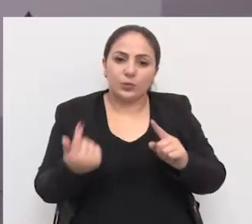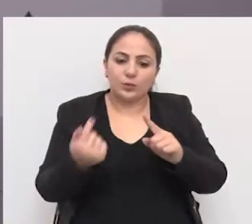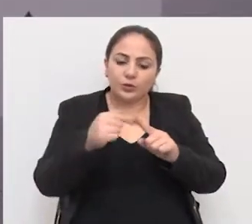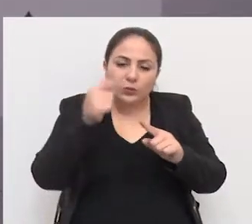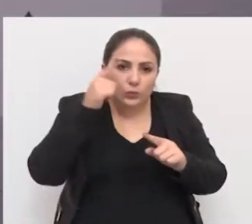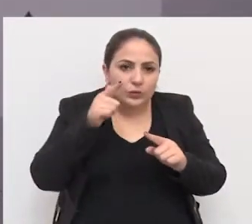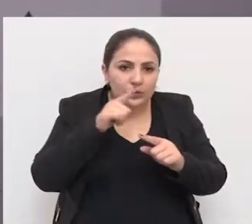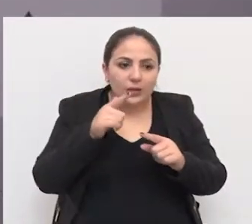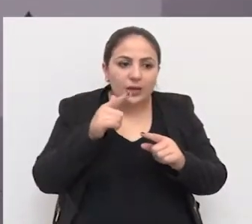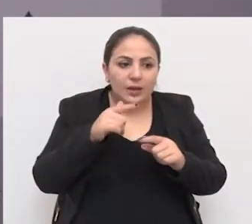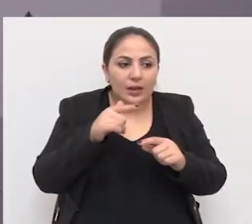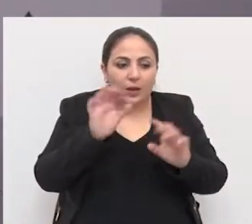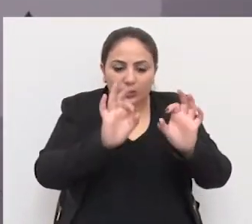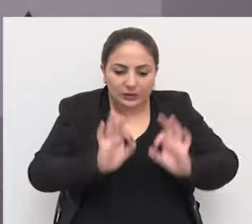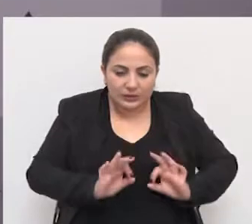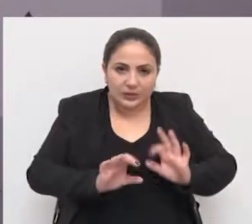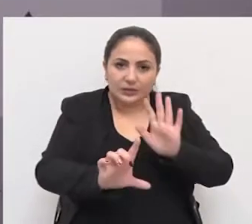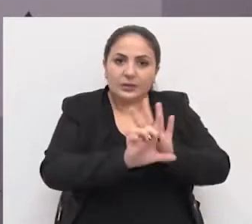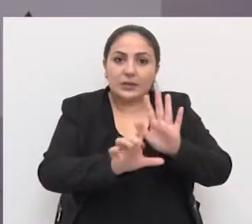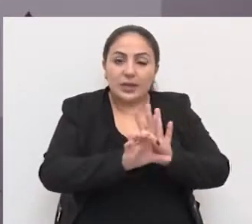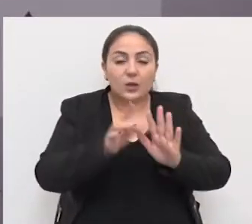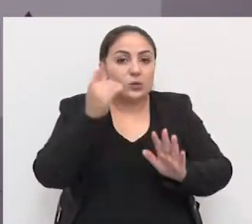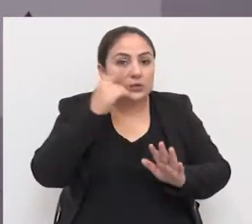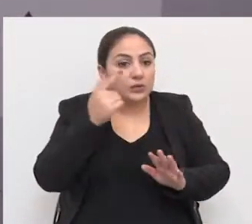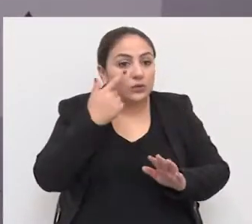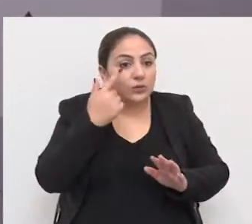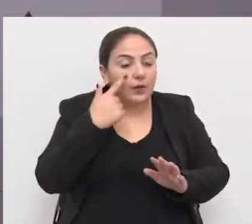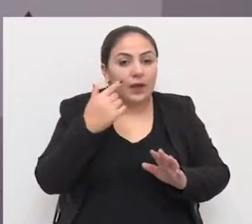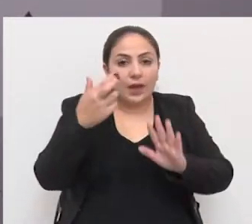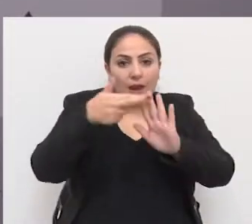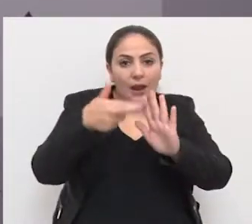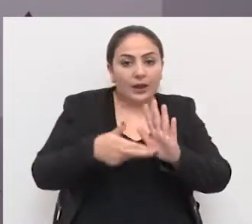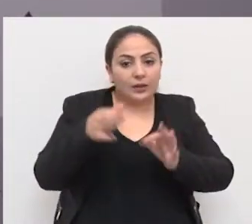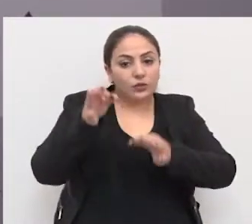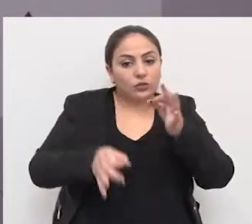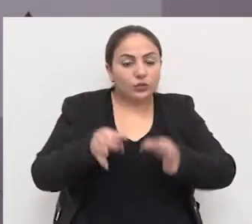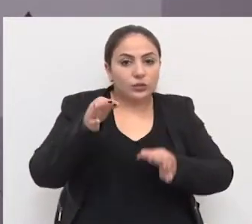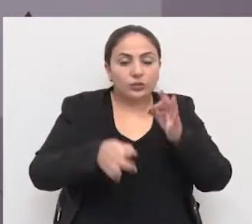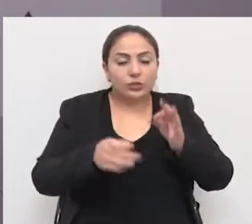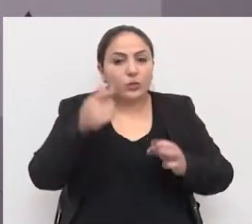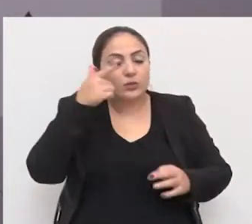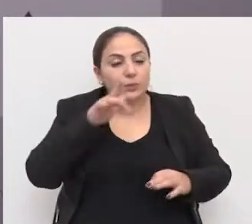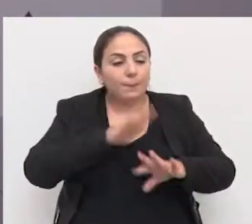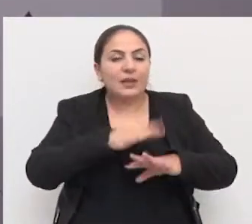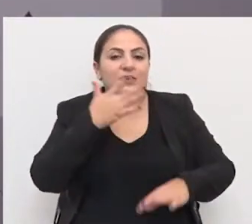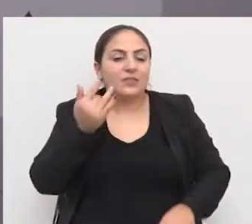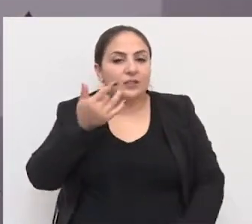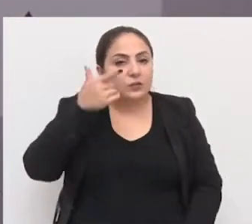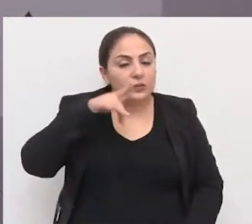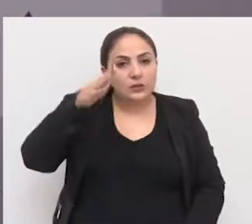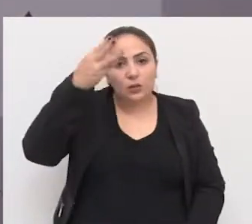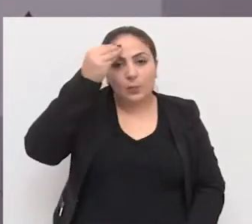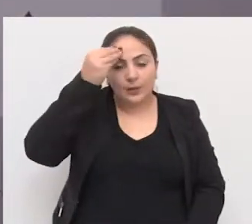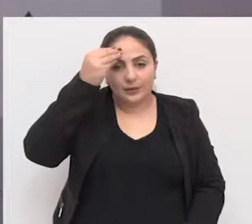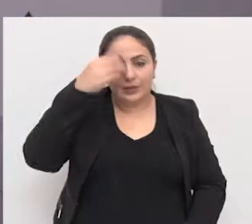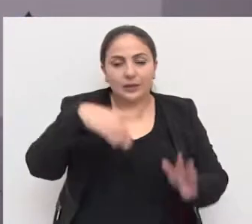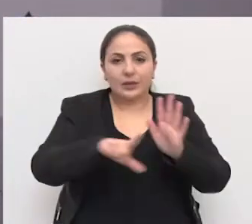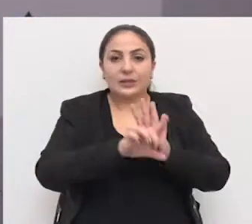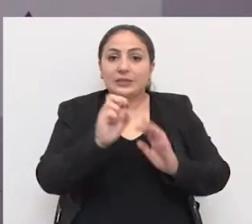das leis, enxugando o ordenamento jurídico, tornando ele mais factível de ser compreendido pelo cidadão. Afinal, se o cidadão não conhecer as